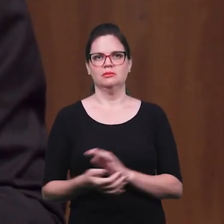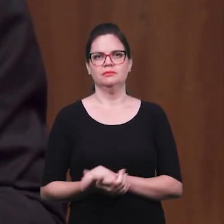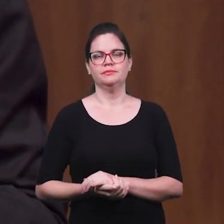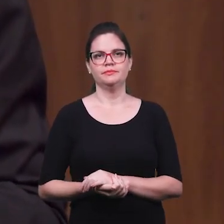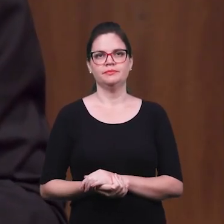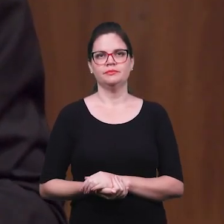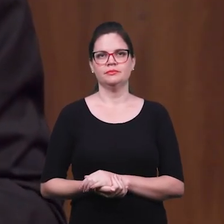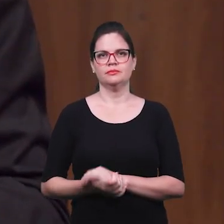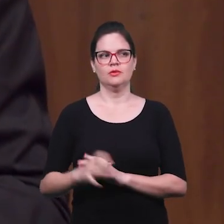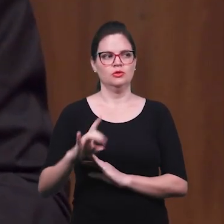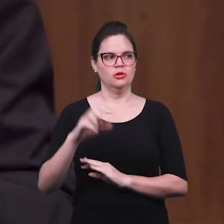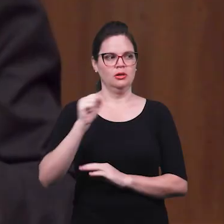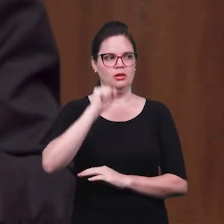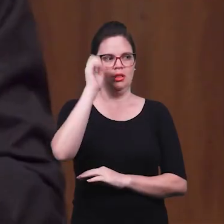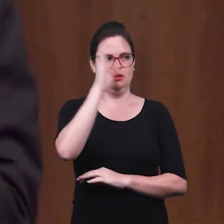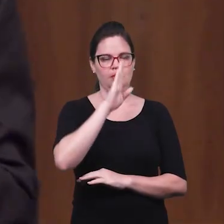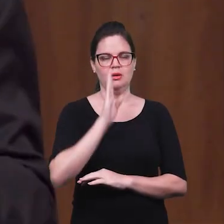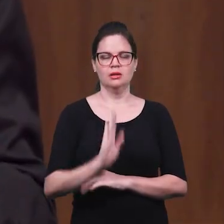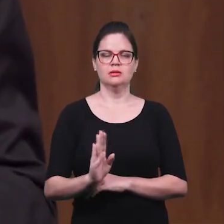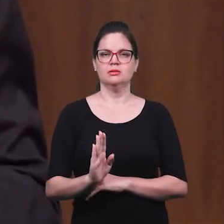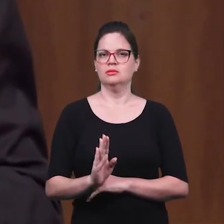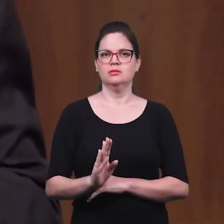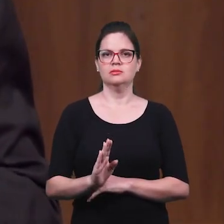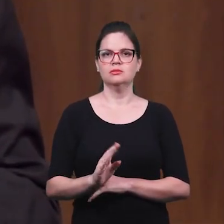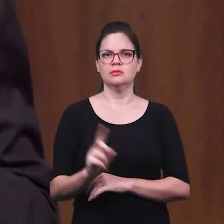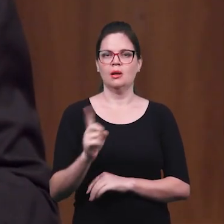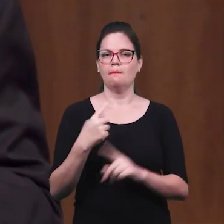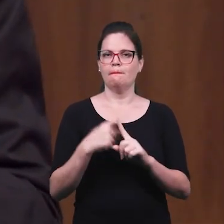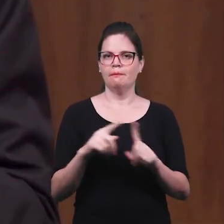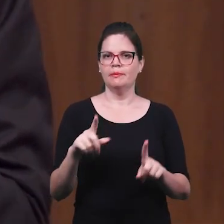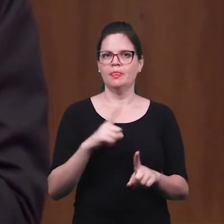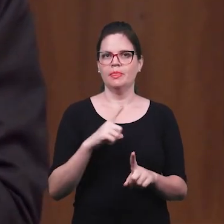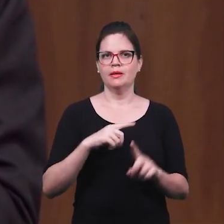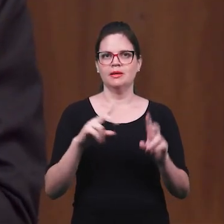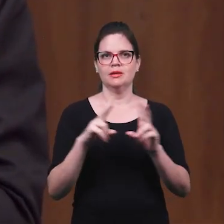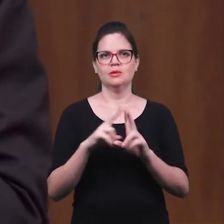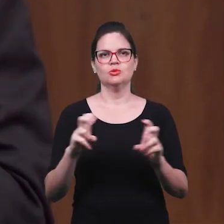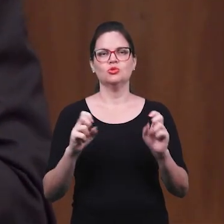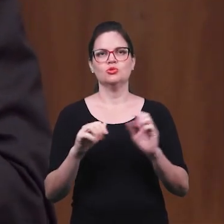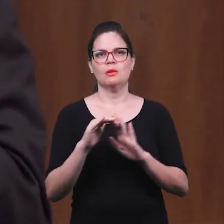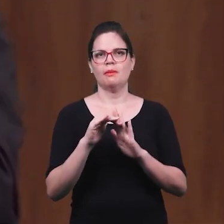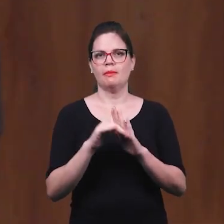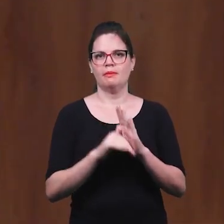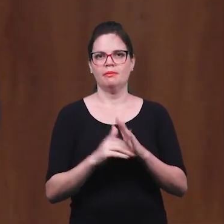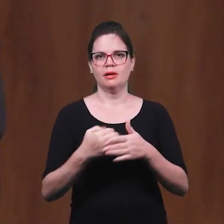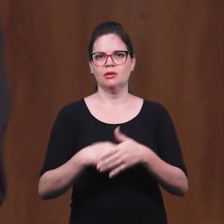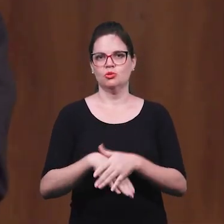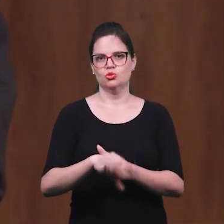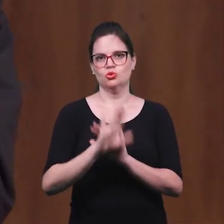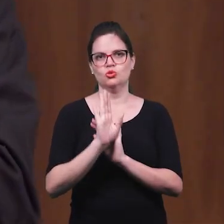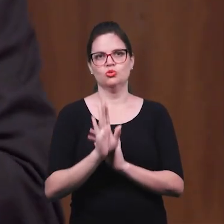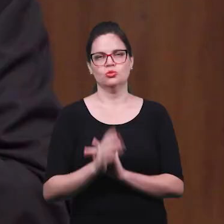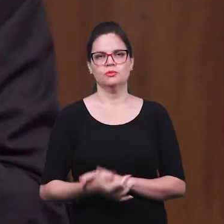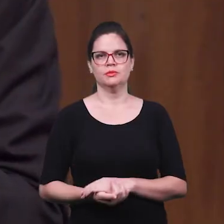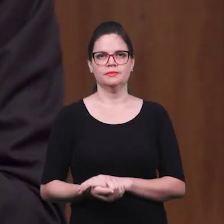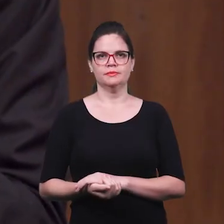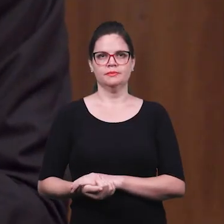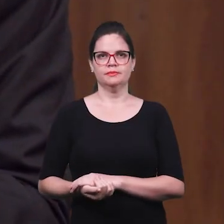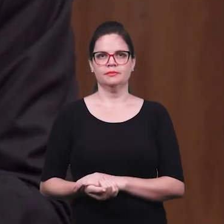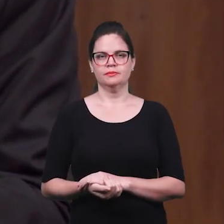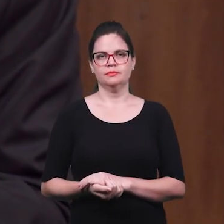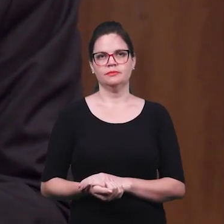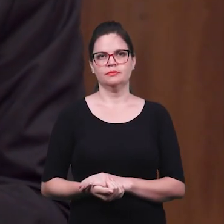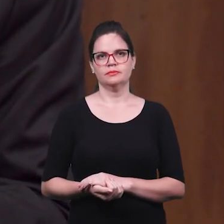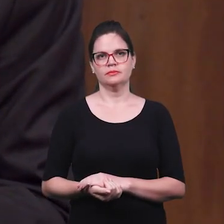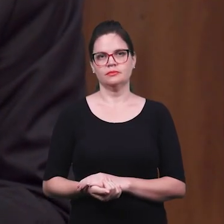Brasil, bastante polarizado em relação a isso. Há uma pauta de costume em ambos os lados. E quando ele fala assim, nós não